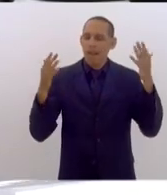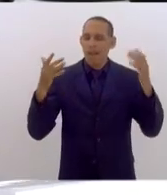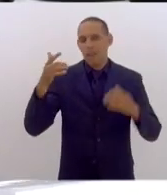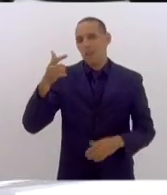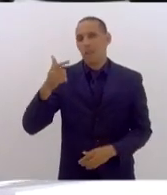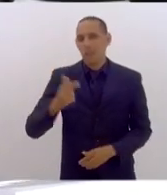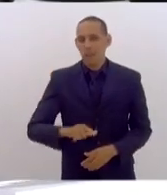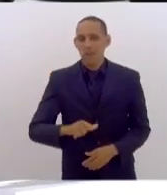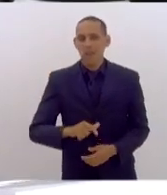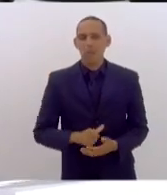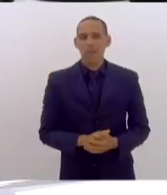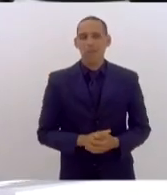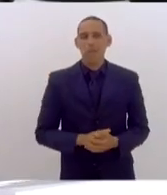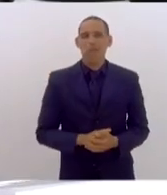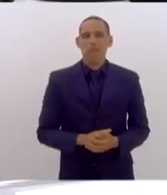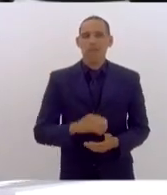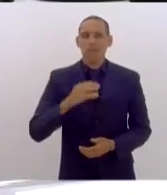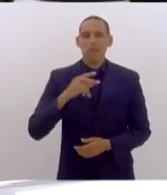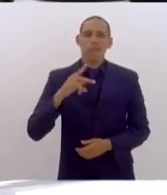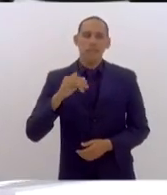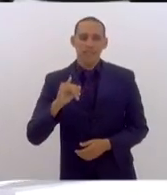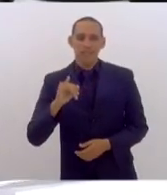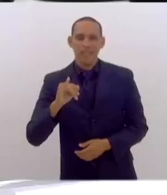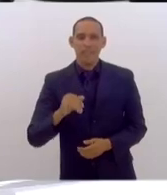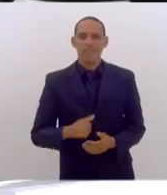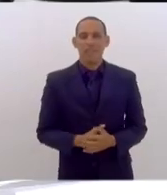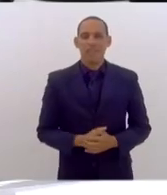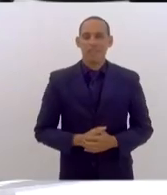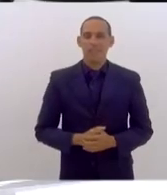mais uma vez a nossa CPI